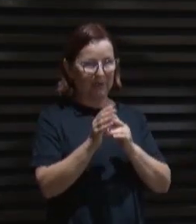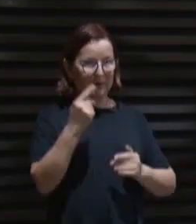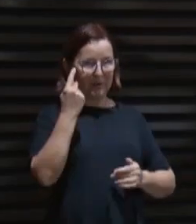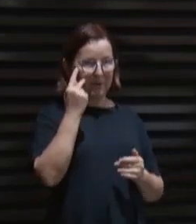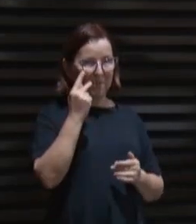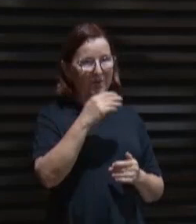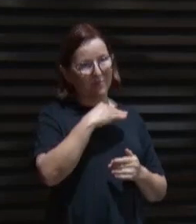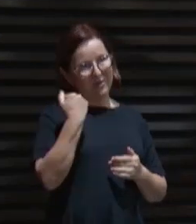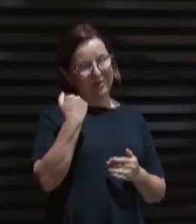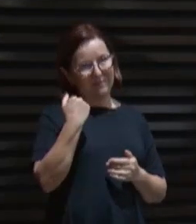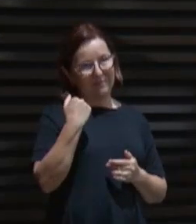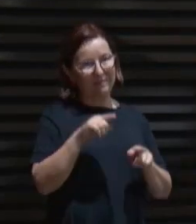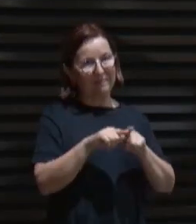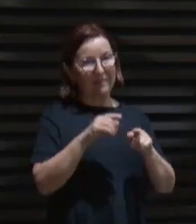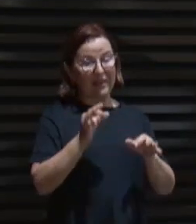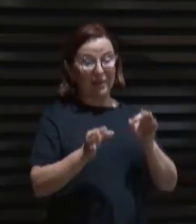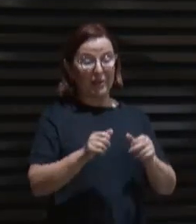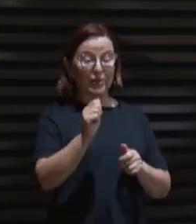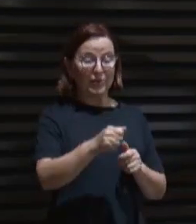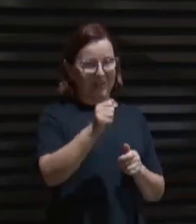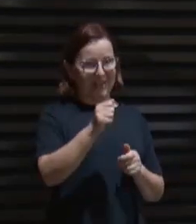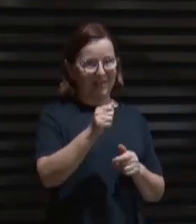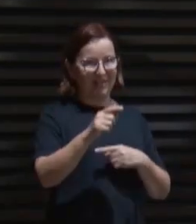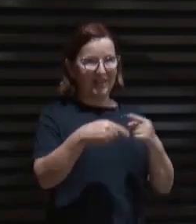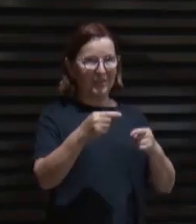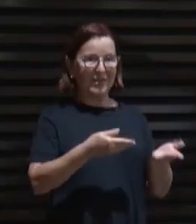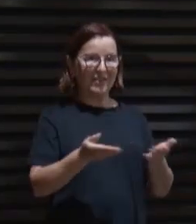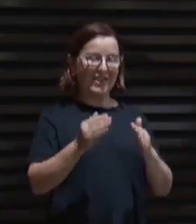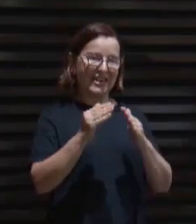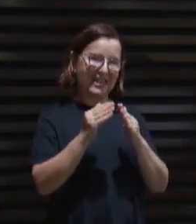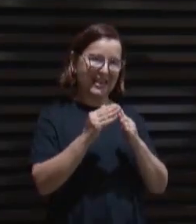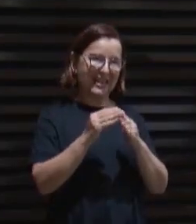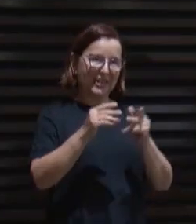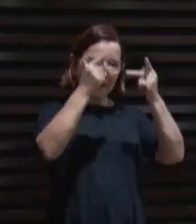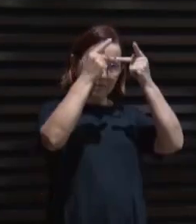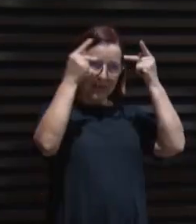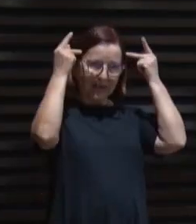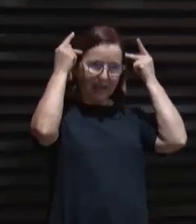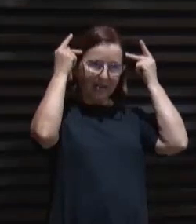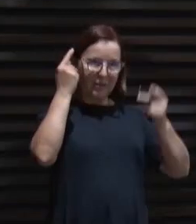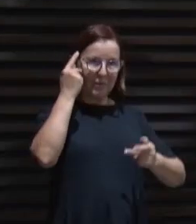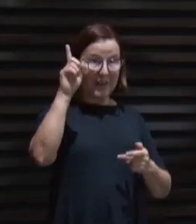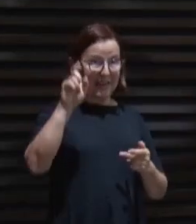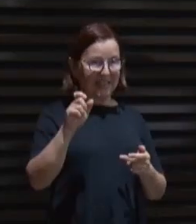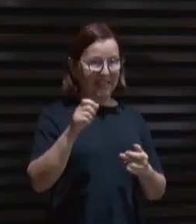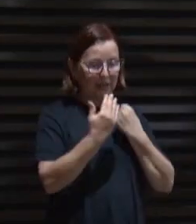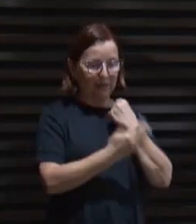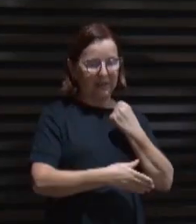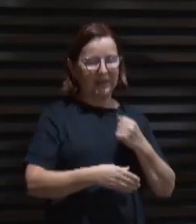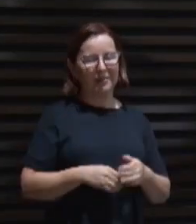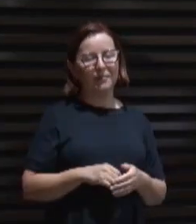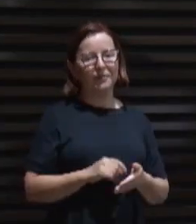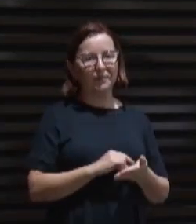Mas eles julgaram Jesus e o levaram para casa para ser condenado. Veja o versículo